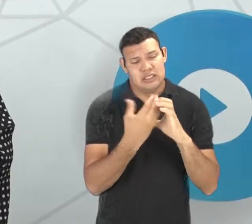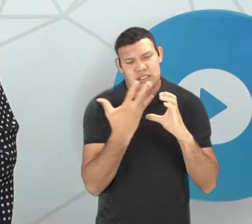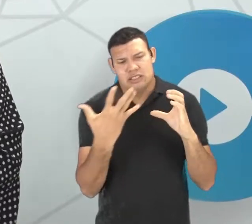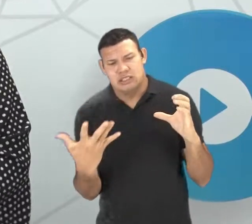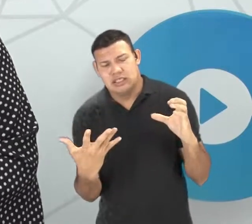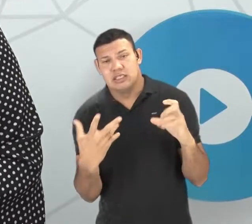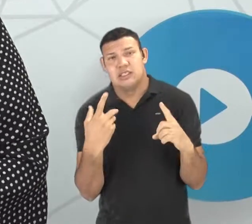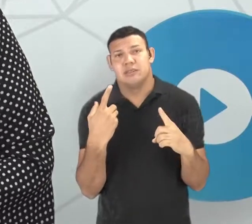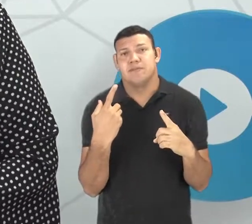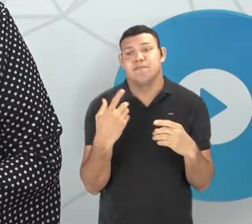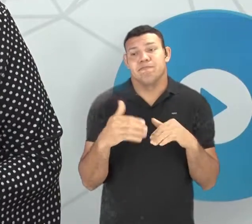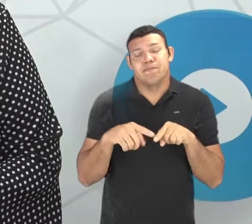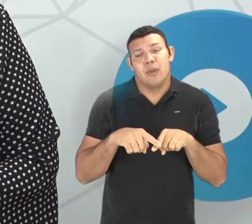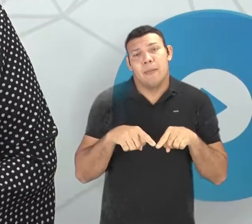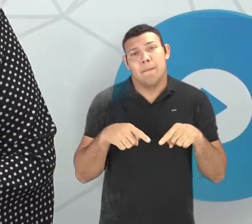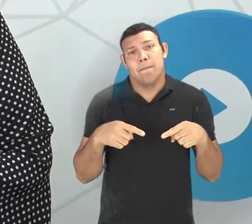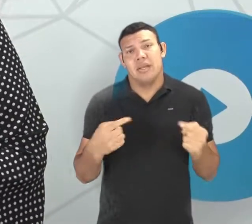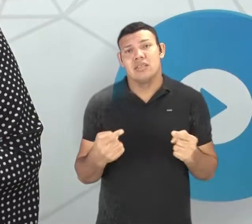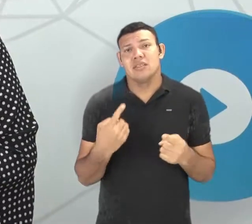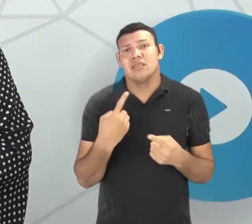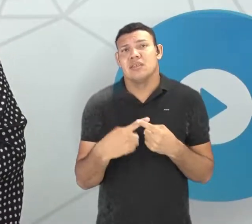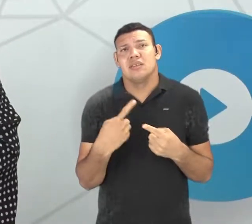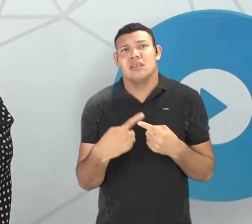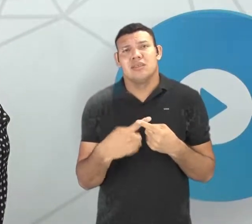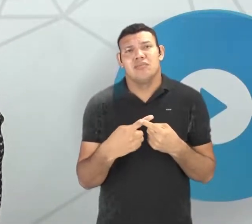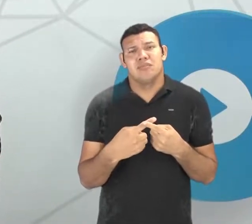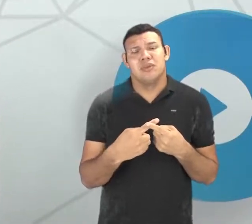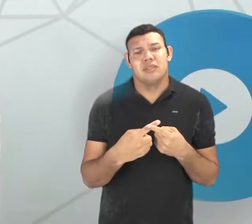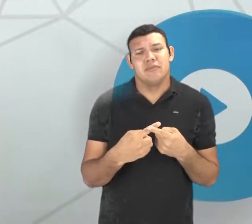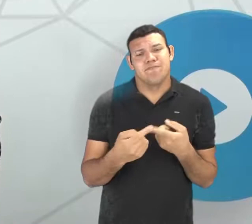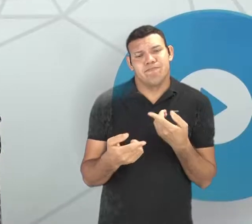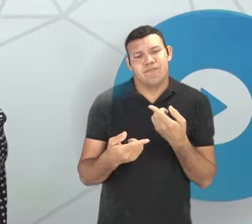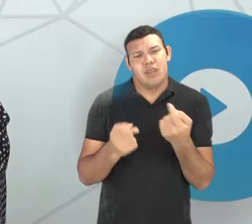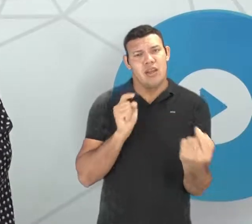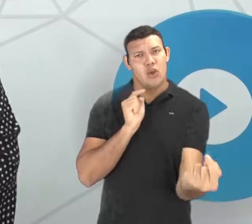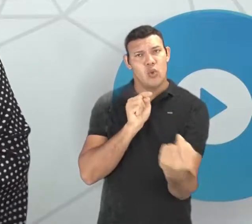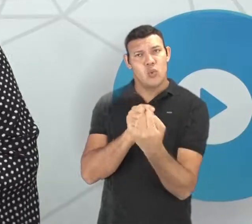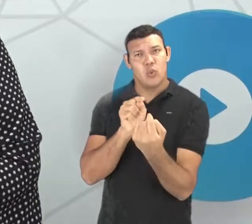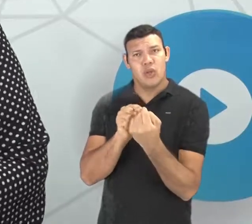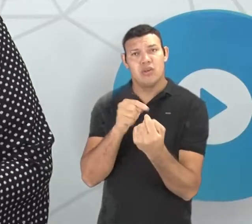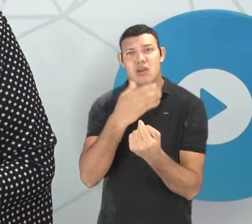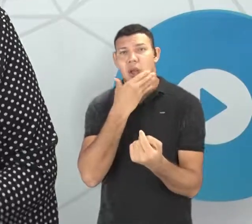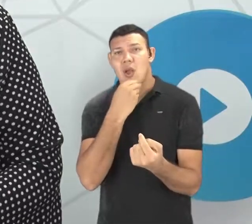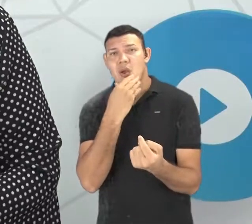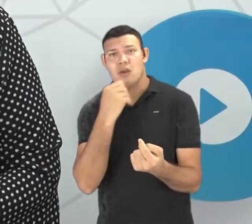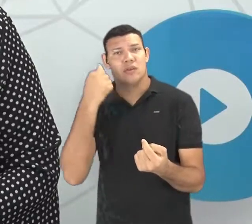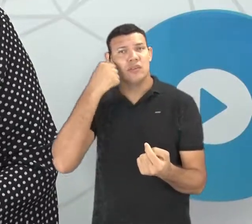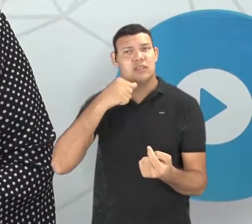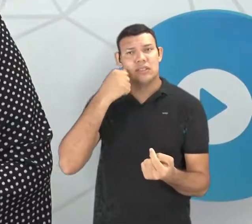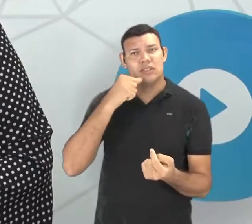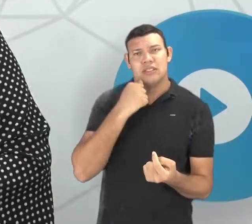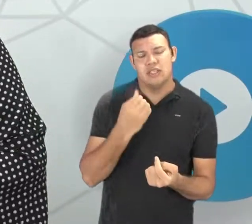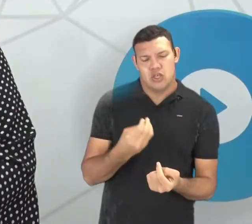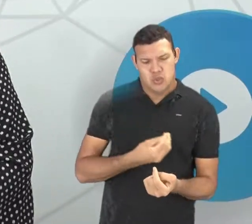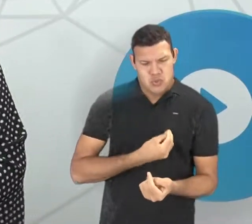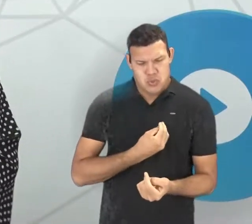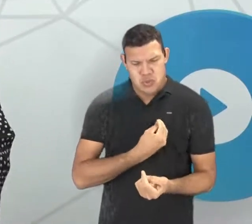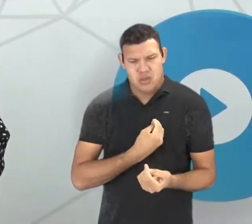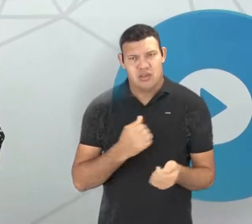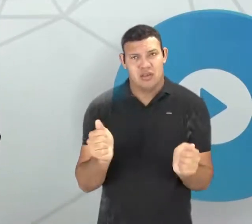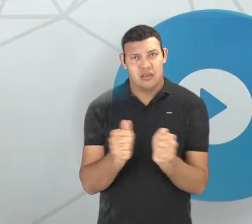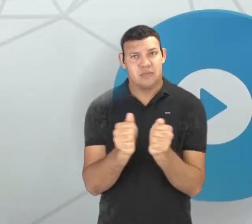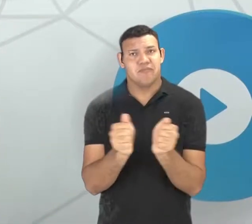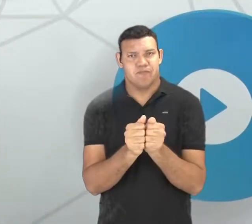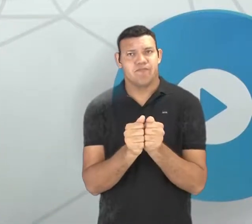configurada, caracterizada, mas por quê? Porque envolve relação de pessoas, de homens e mulheres que convivem,